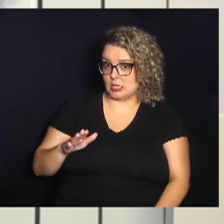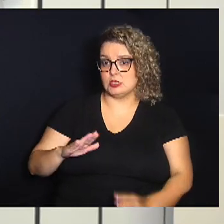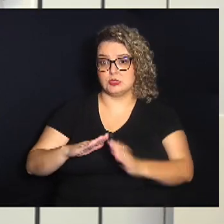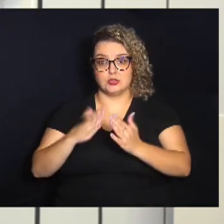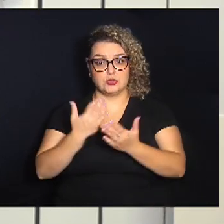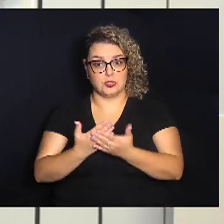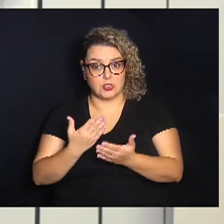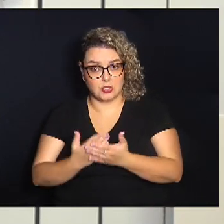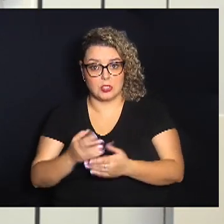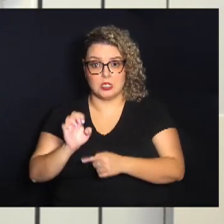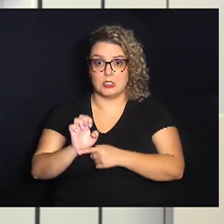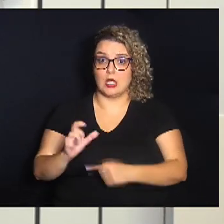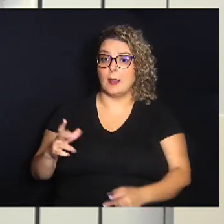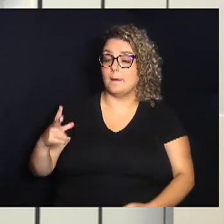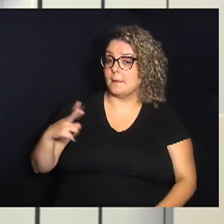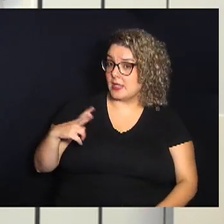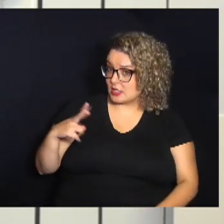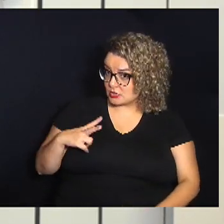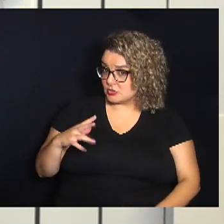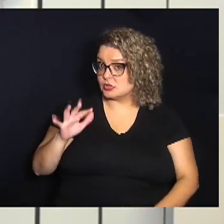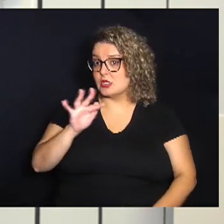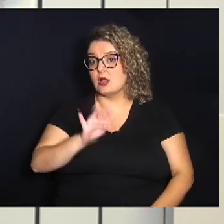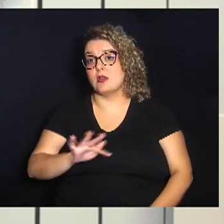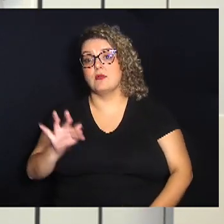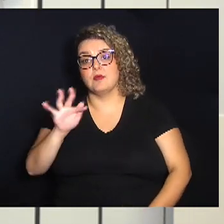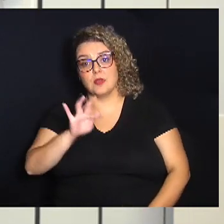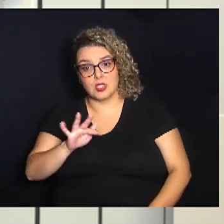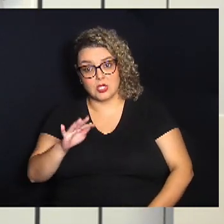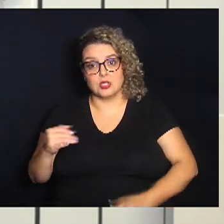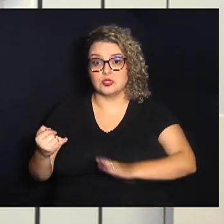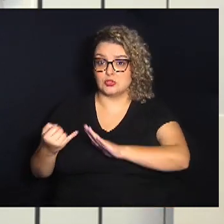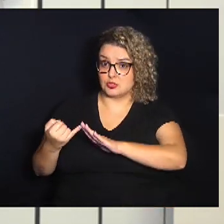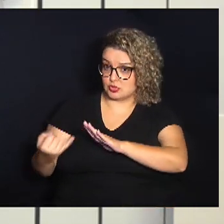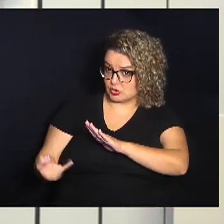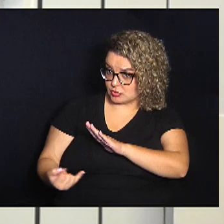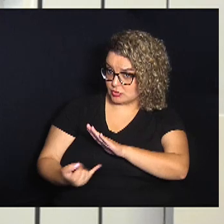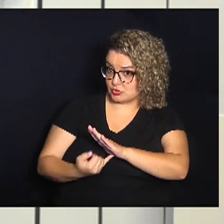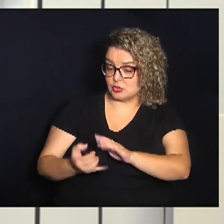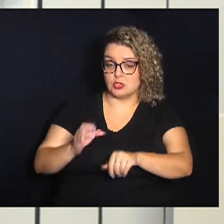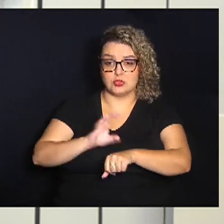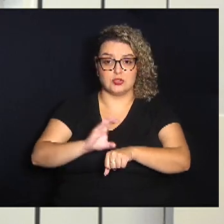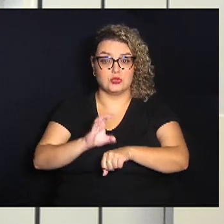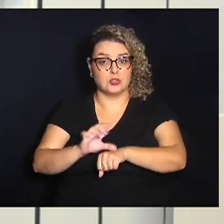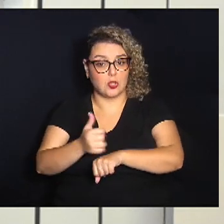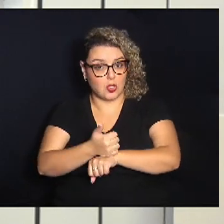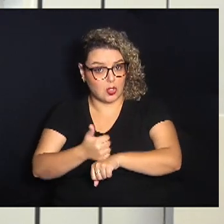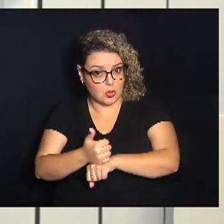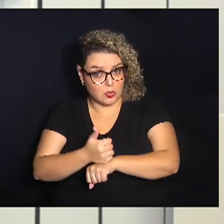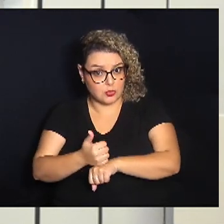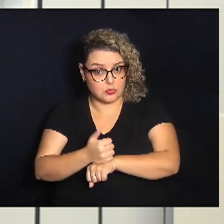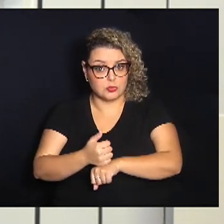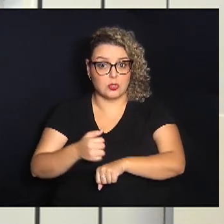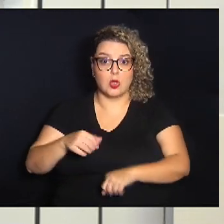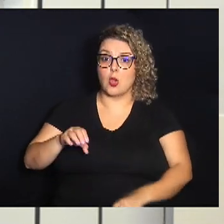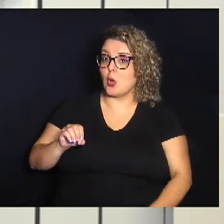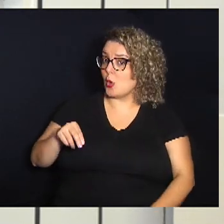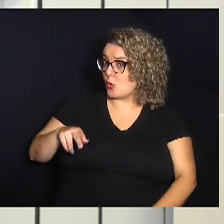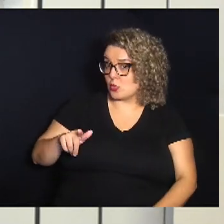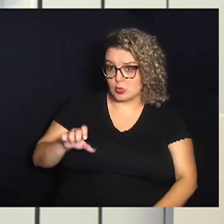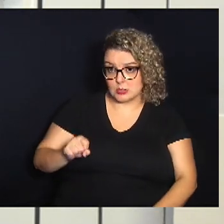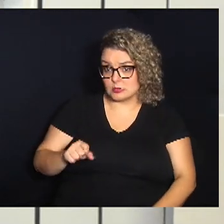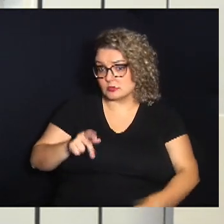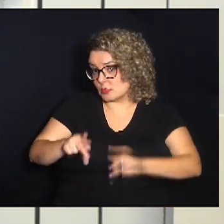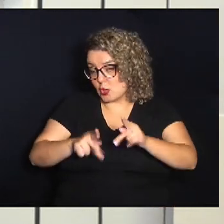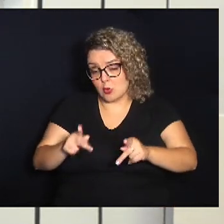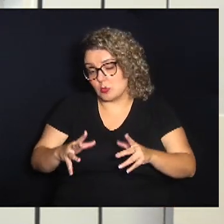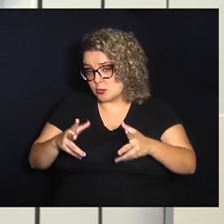estaduais, particulares, faculdades, instituições de cursos profissionalizantes, ONGs e público em geral